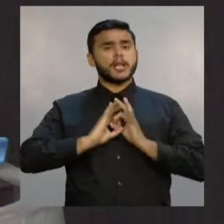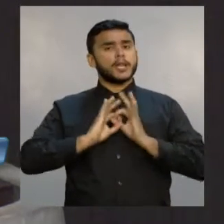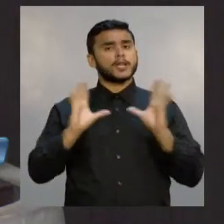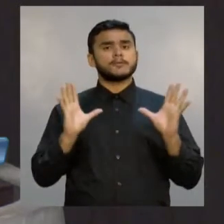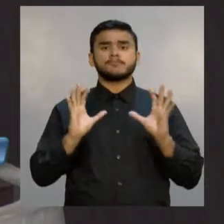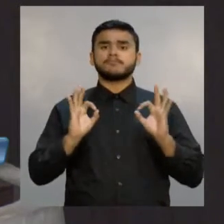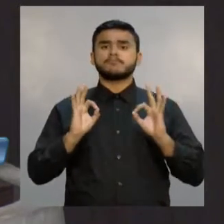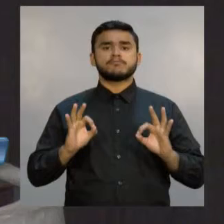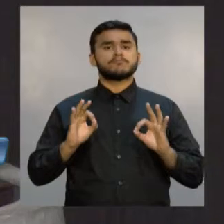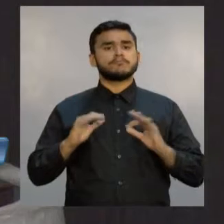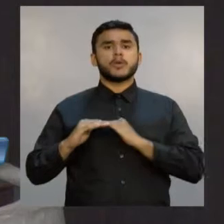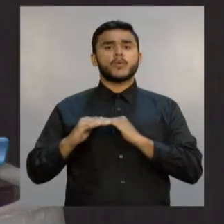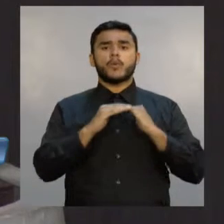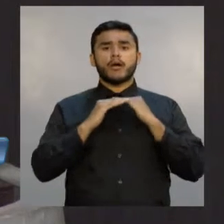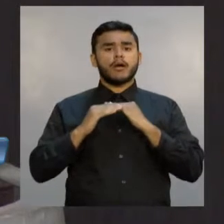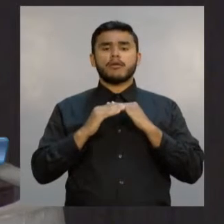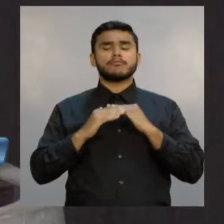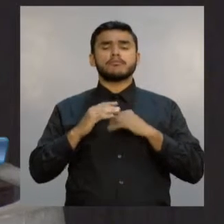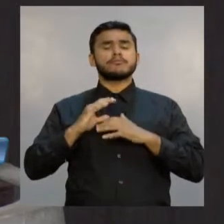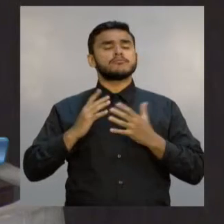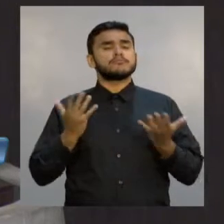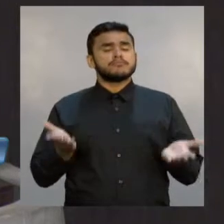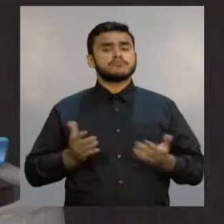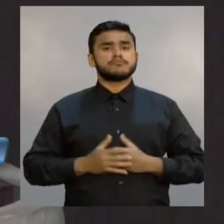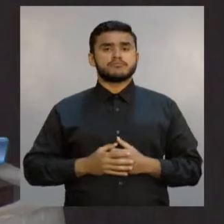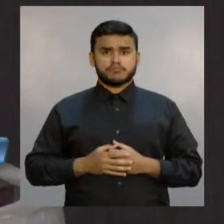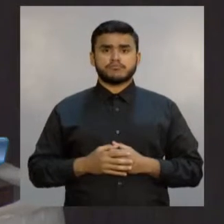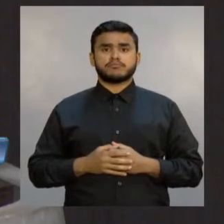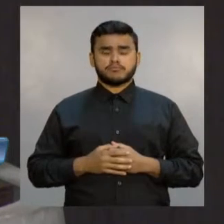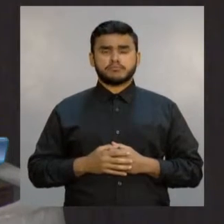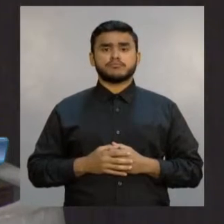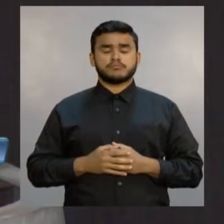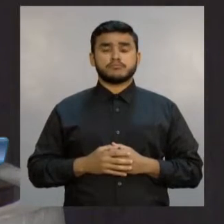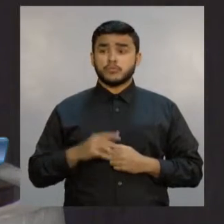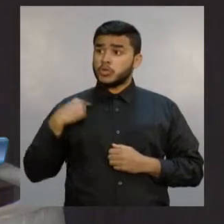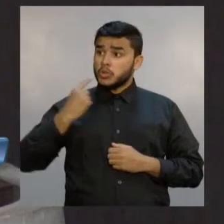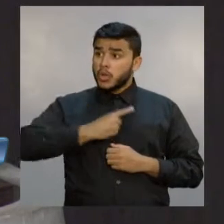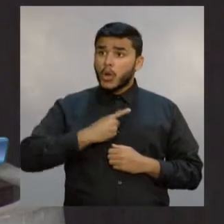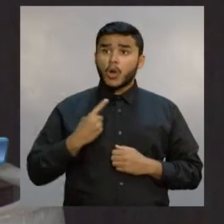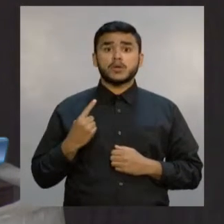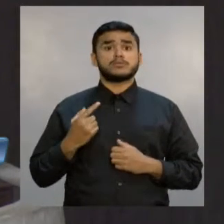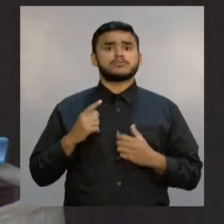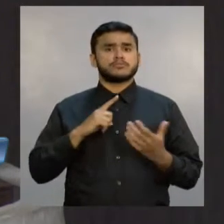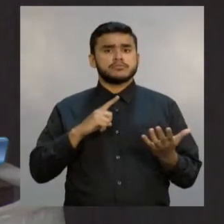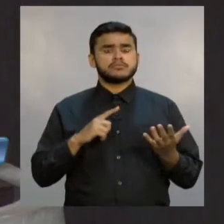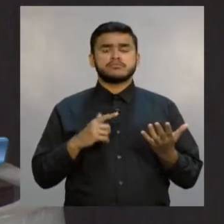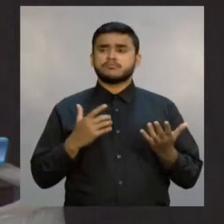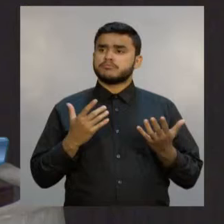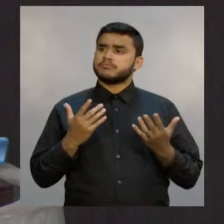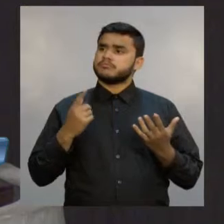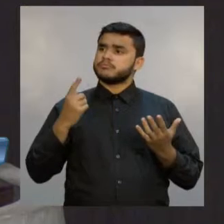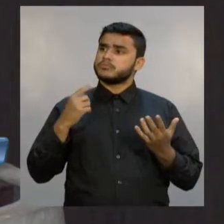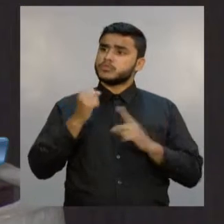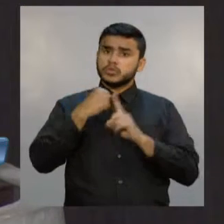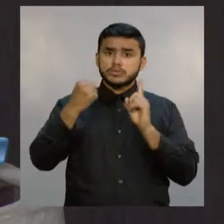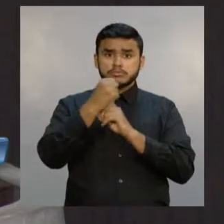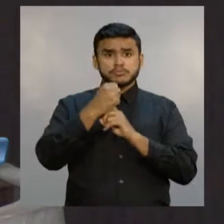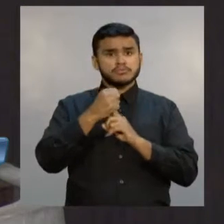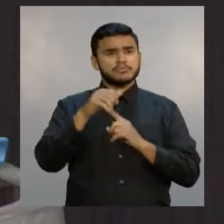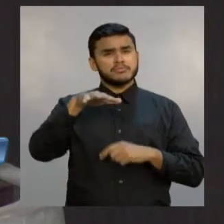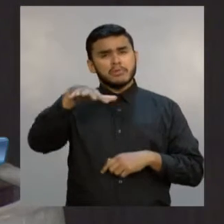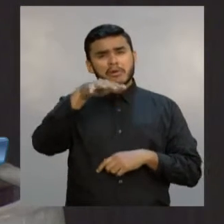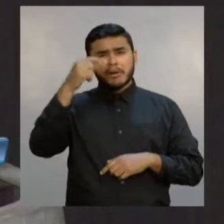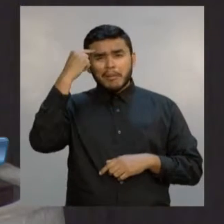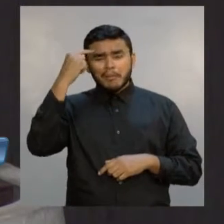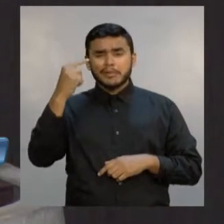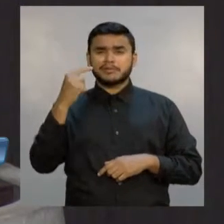livre e emancipada. As sociedades que nós herdamos e que nós somos são